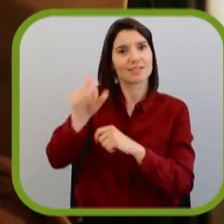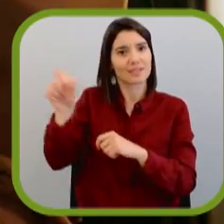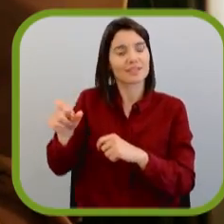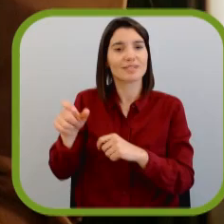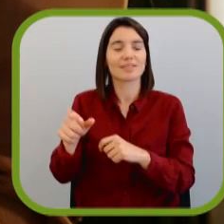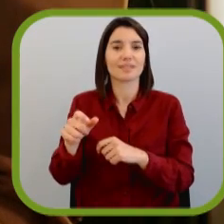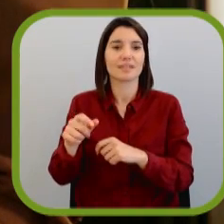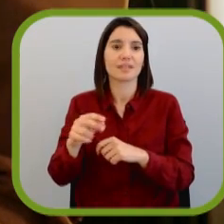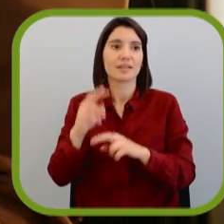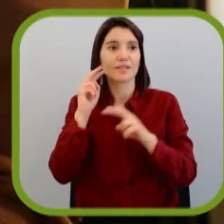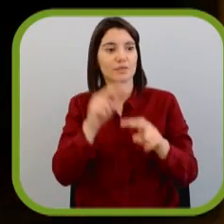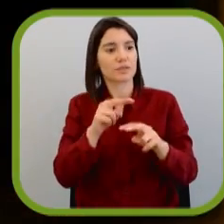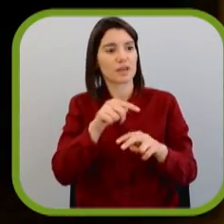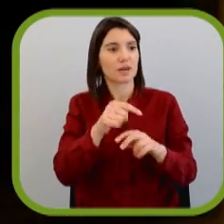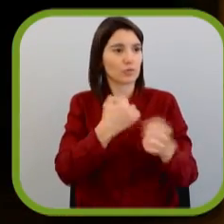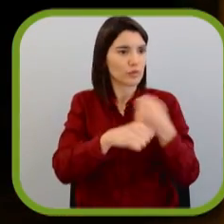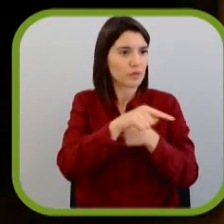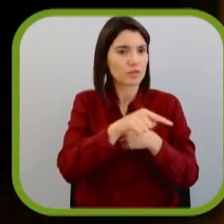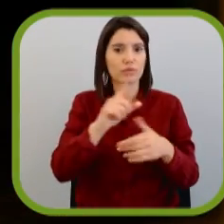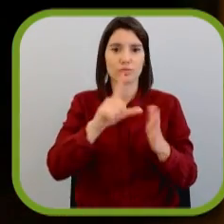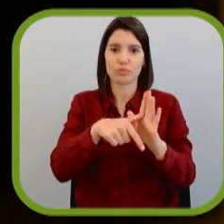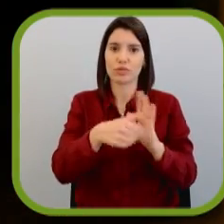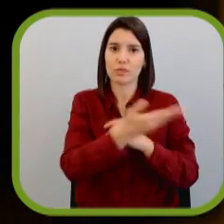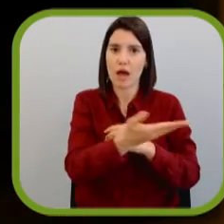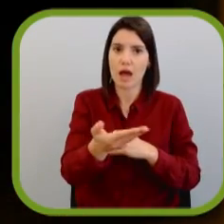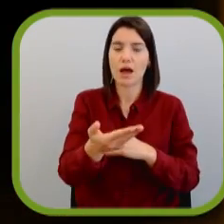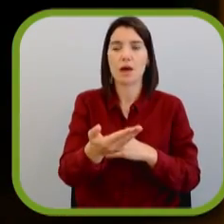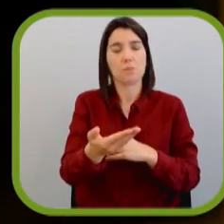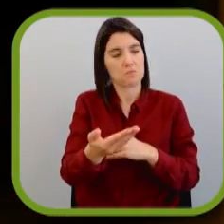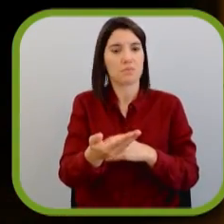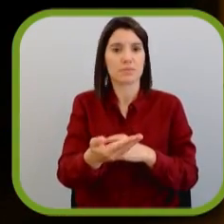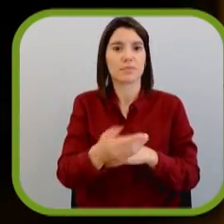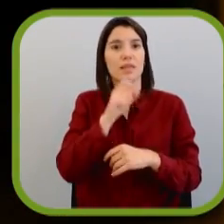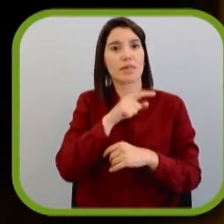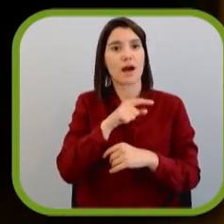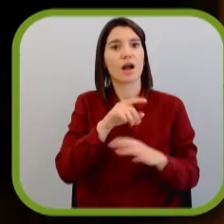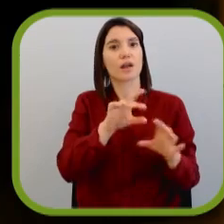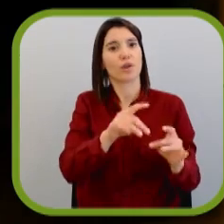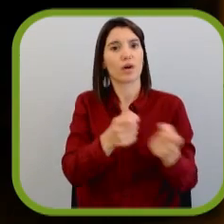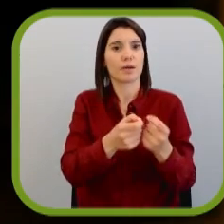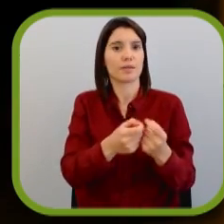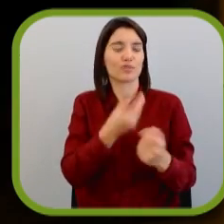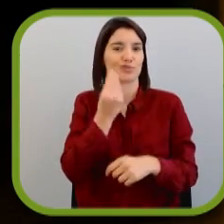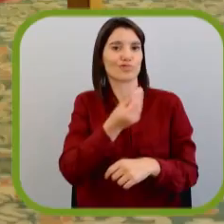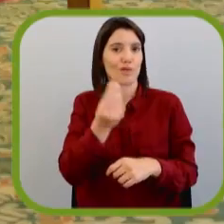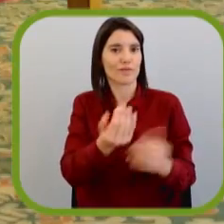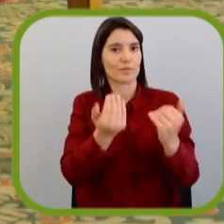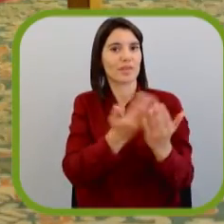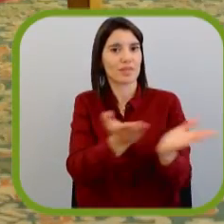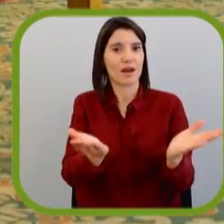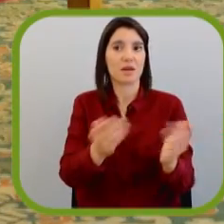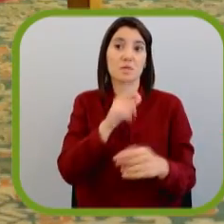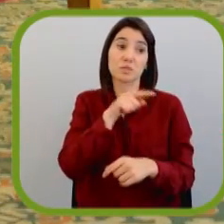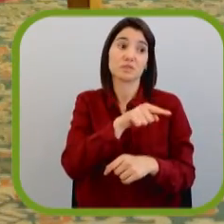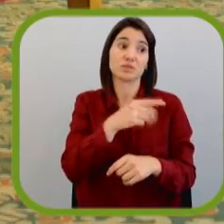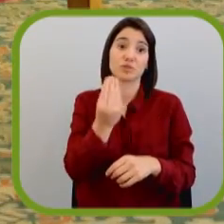entrevistá-los e que olhem para estes movimentos e estes projetos como uma maneira também de chegarem mais perto dos jovens, e que